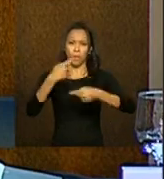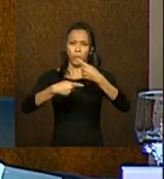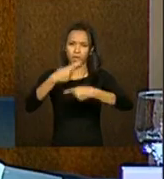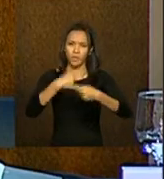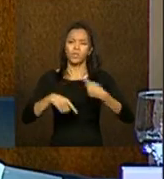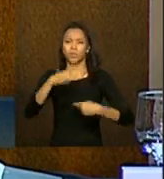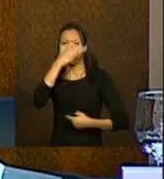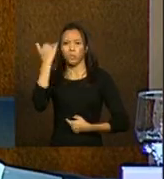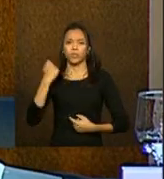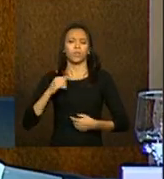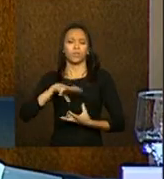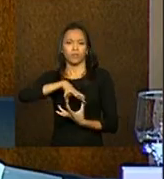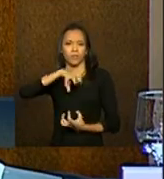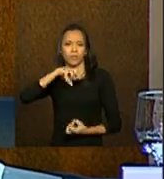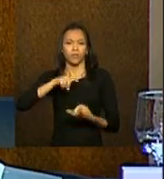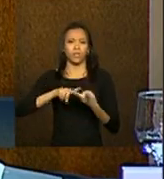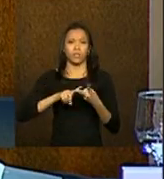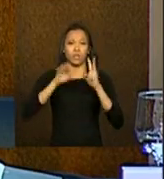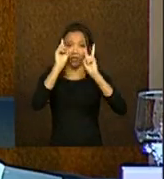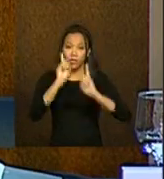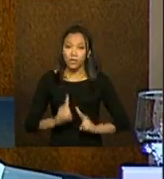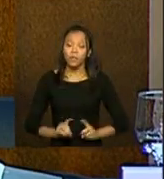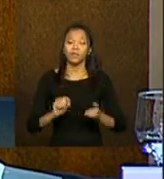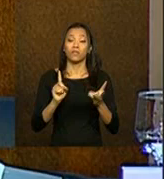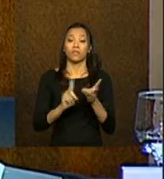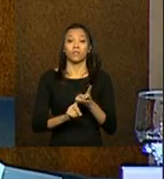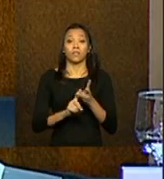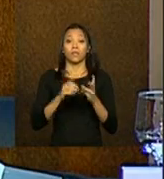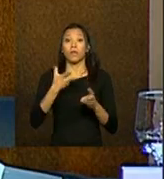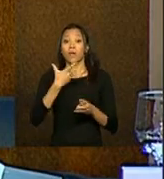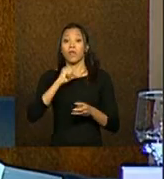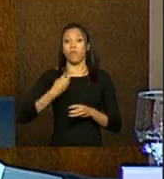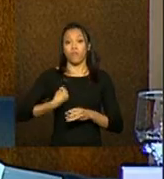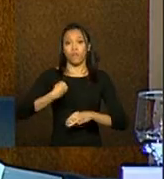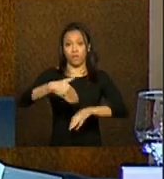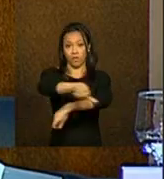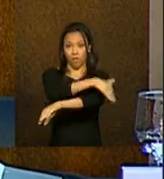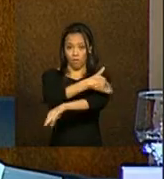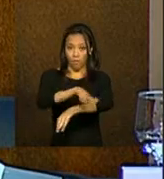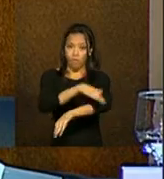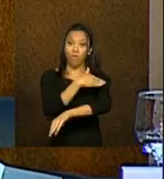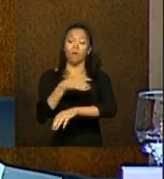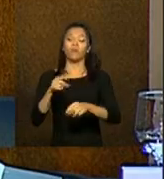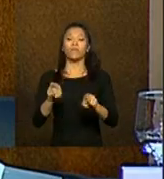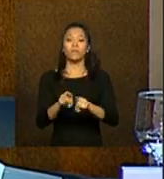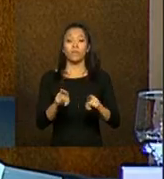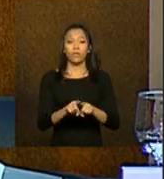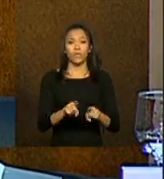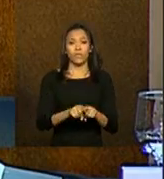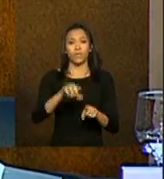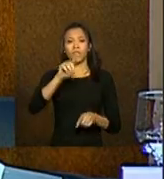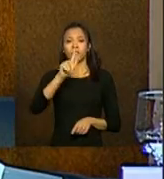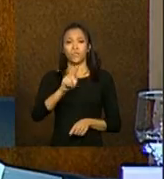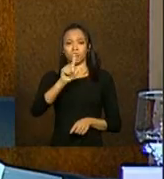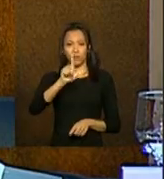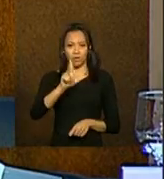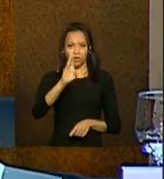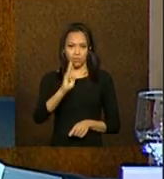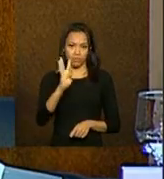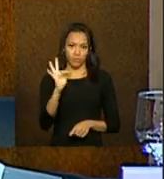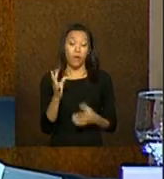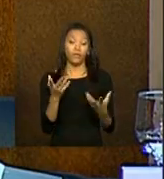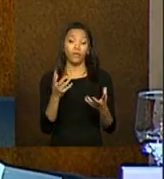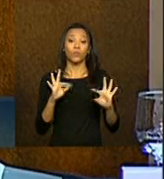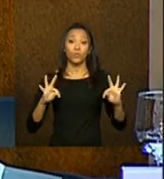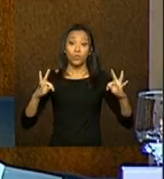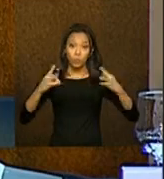deficiência, população em situação de rua e população LGBT. Ou seja, essa consonância nos